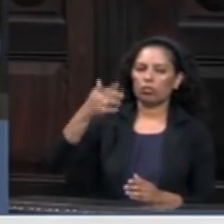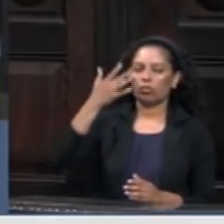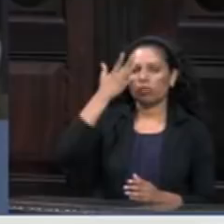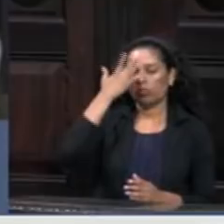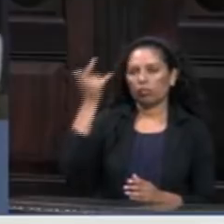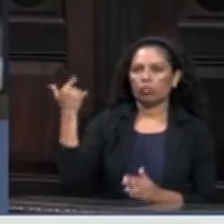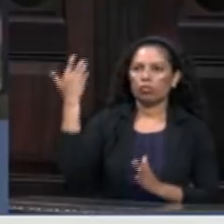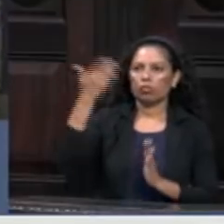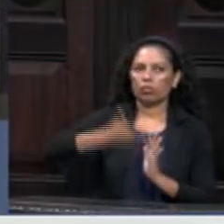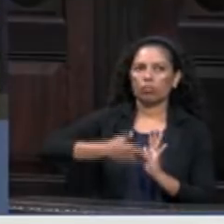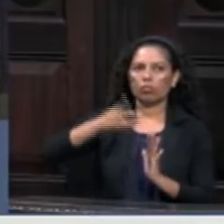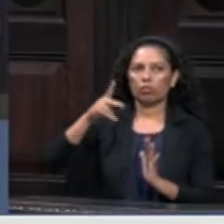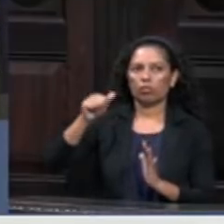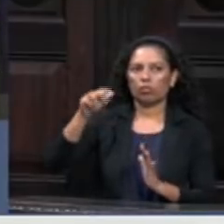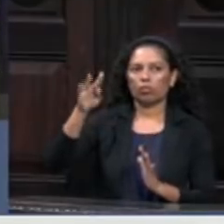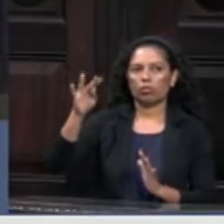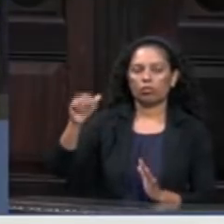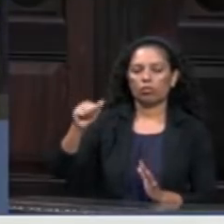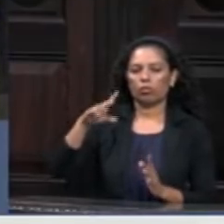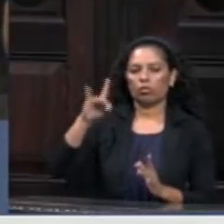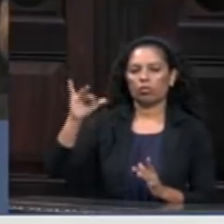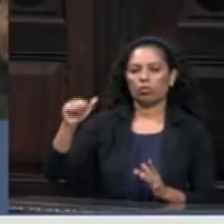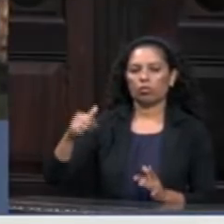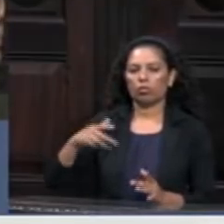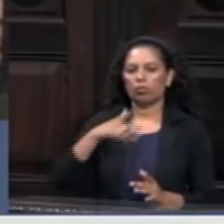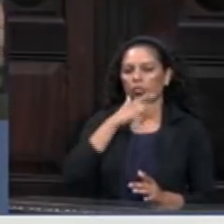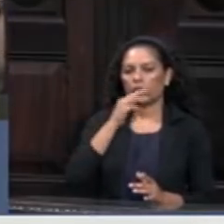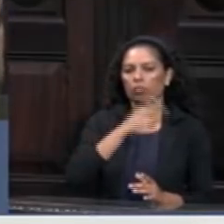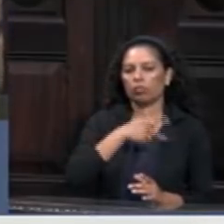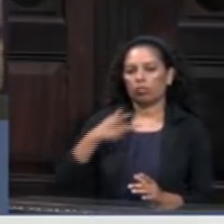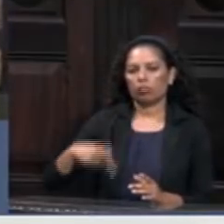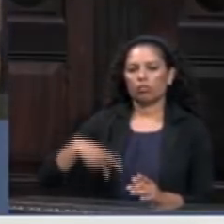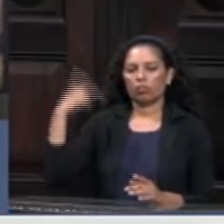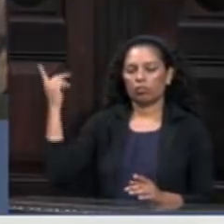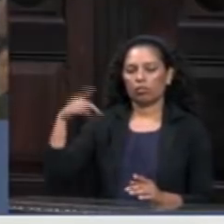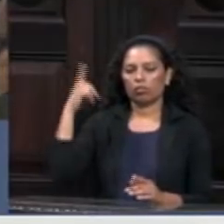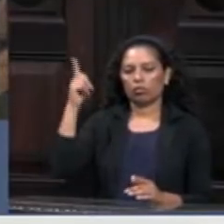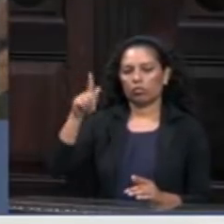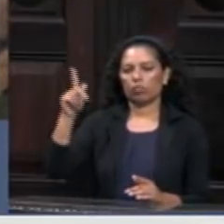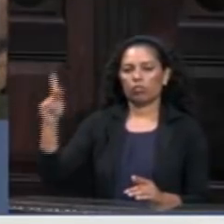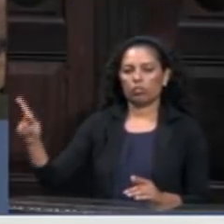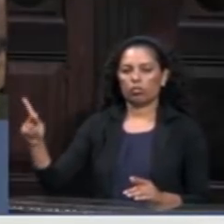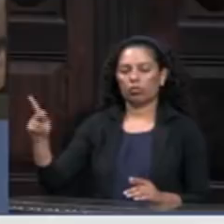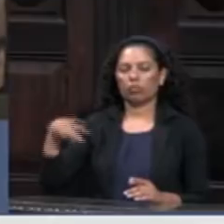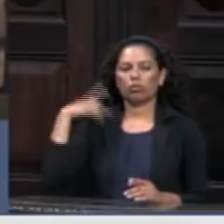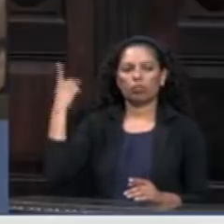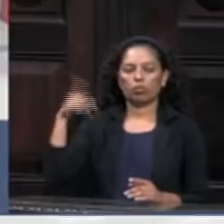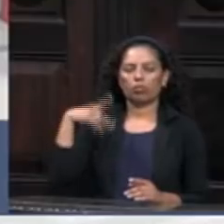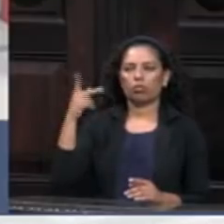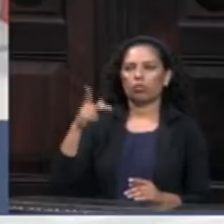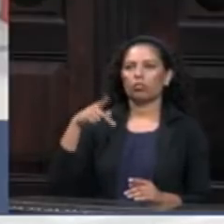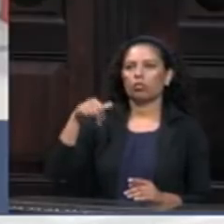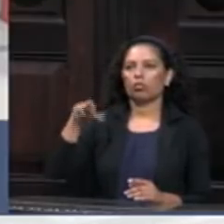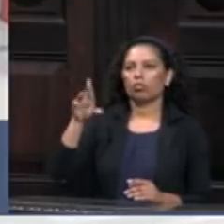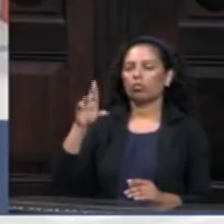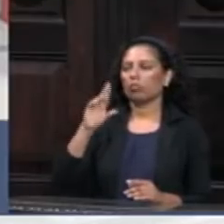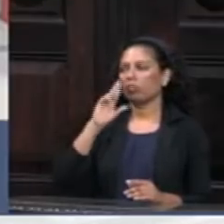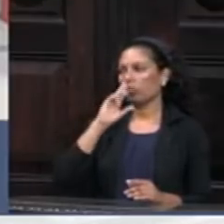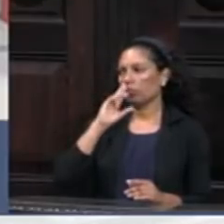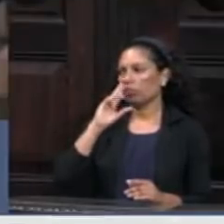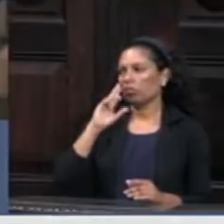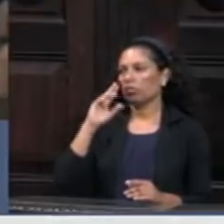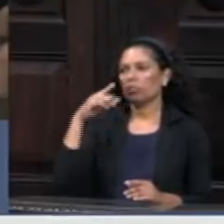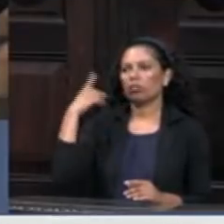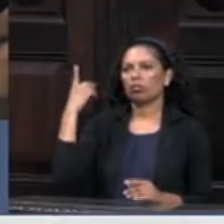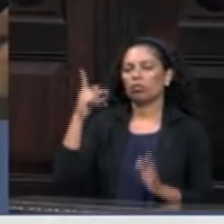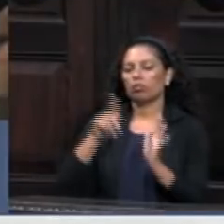amanhã. Senhor presidente, deputado Gilberto Palmares e deputado Paulo Ramos. Então, de autoria,